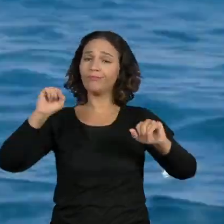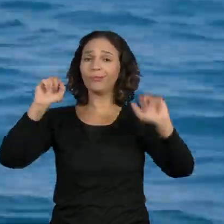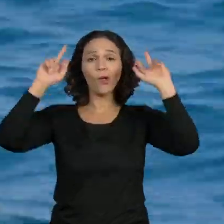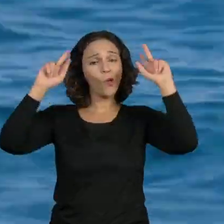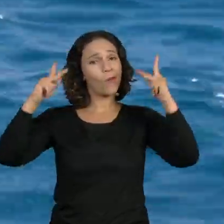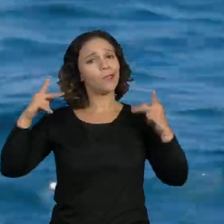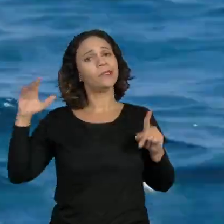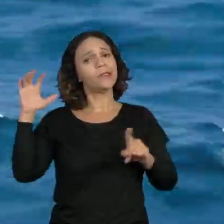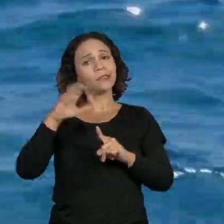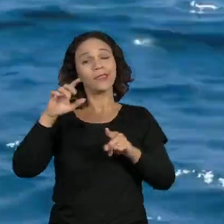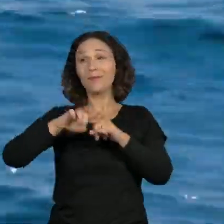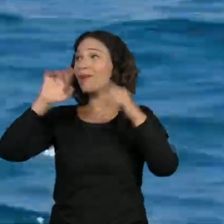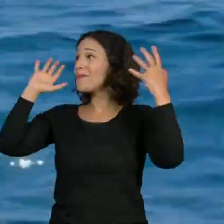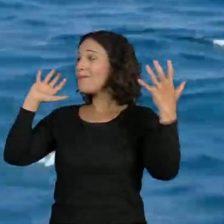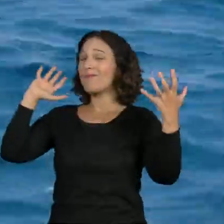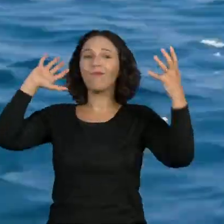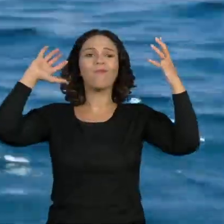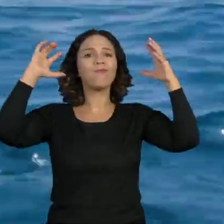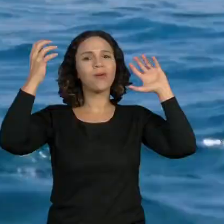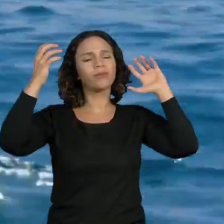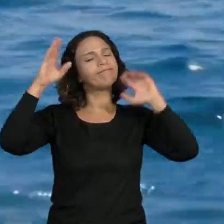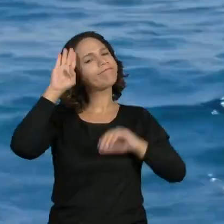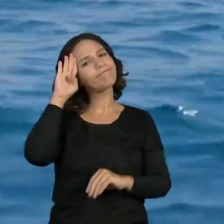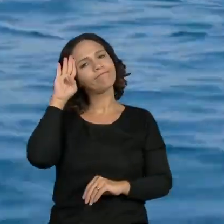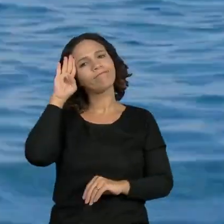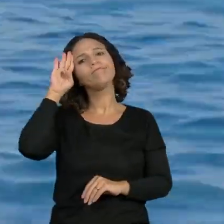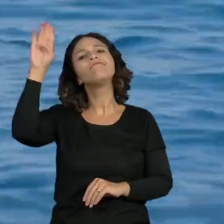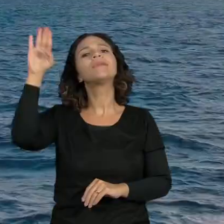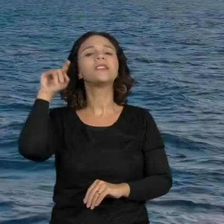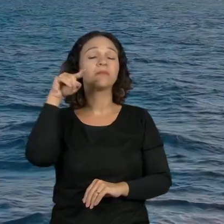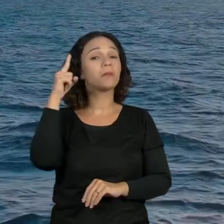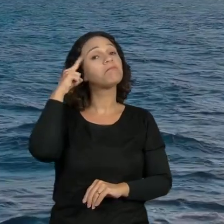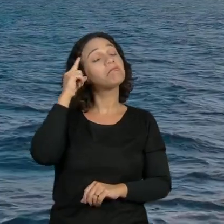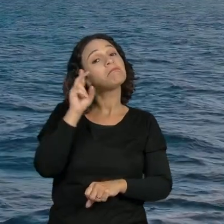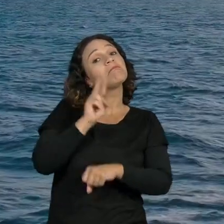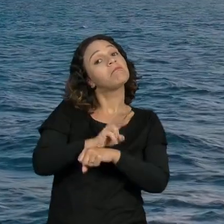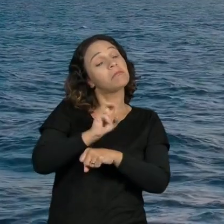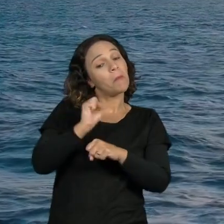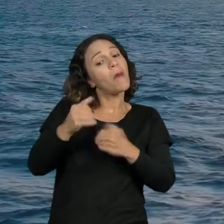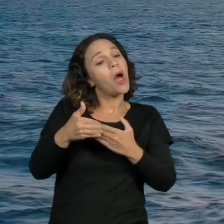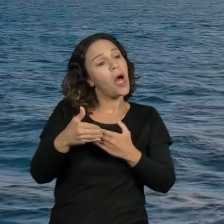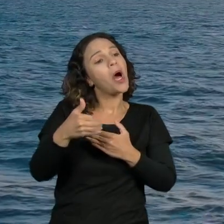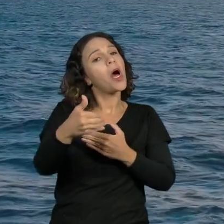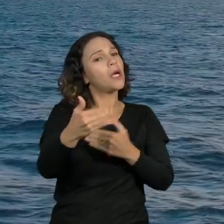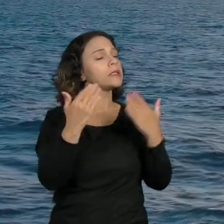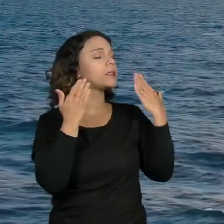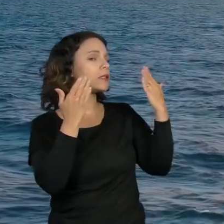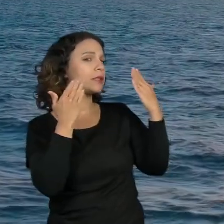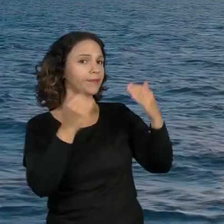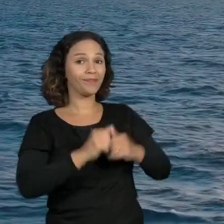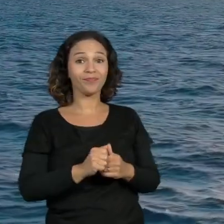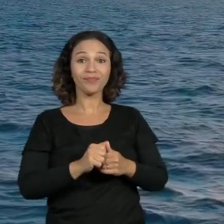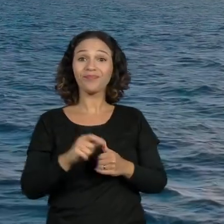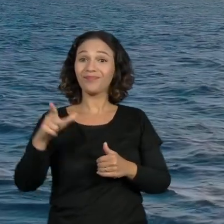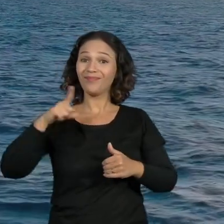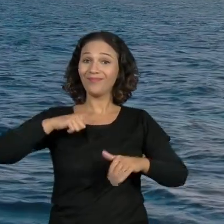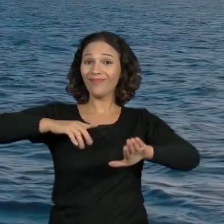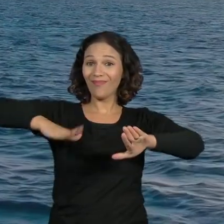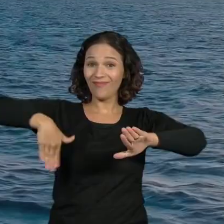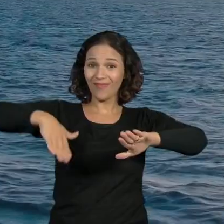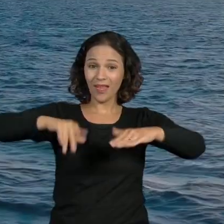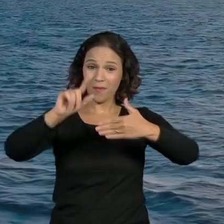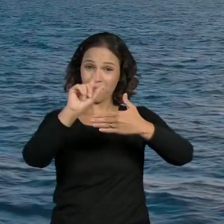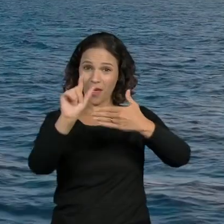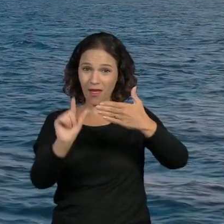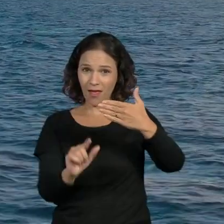humanas e mudanças climáticas são as principais hipóteses indicadas. Nas áreas costeiras, eles acreditam